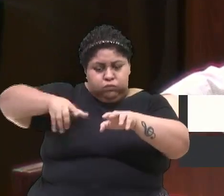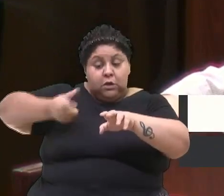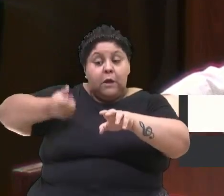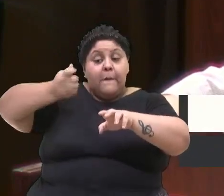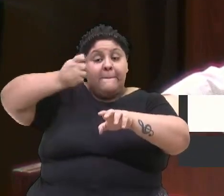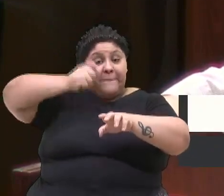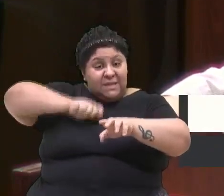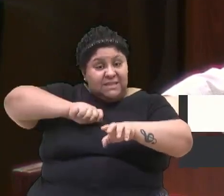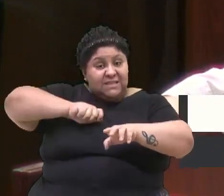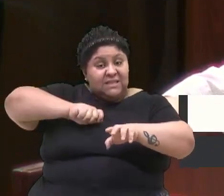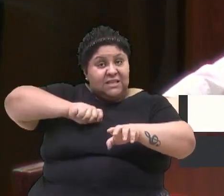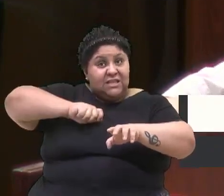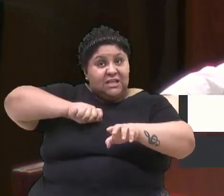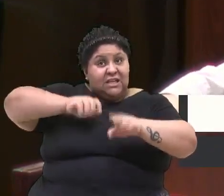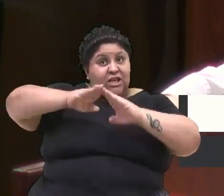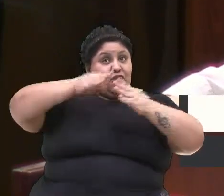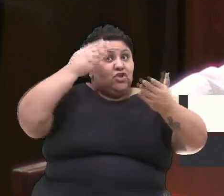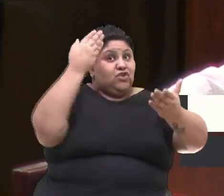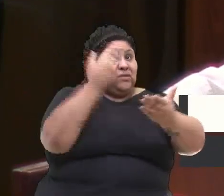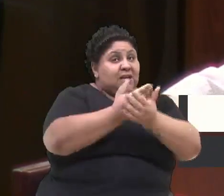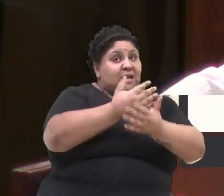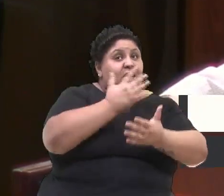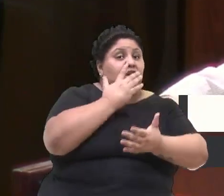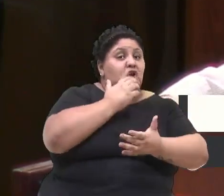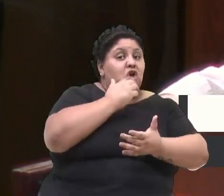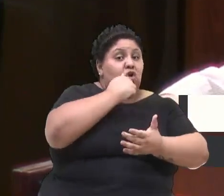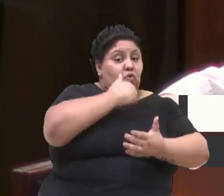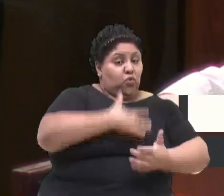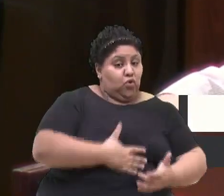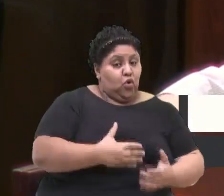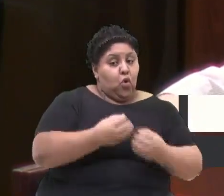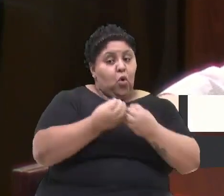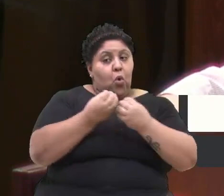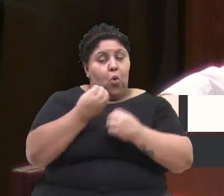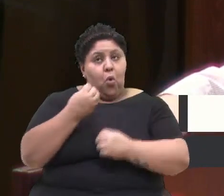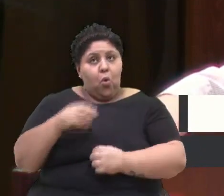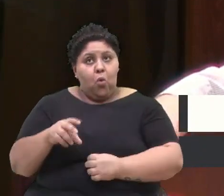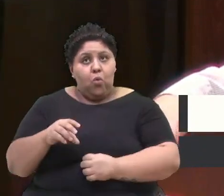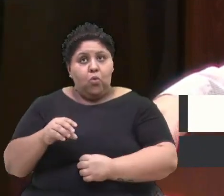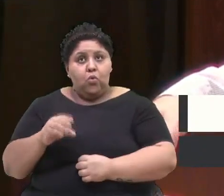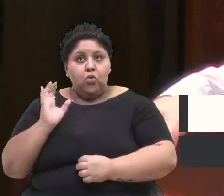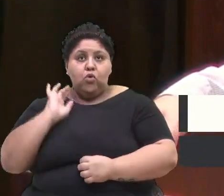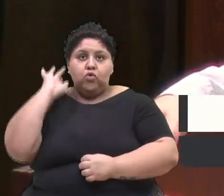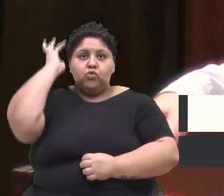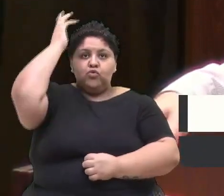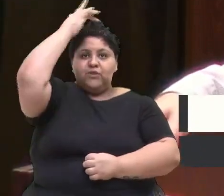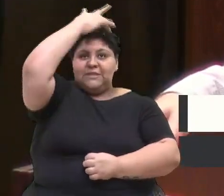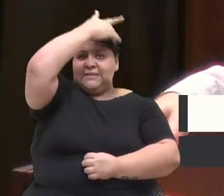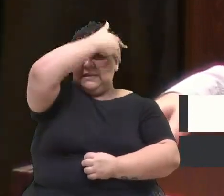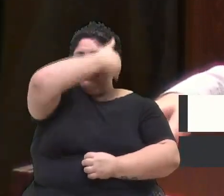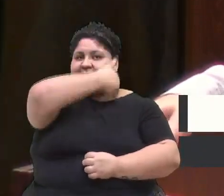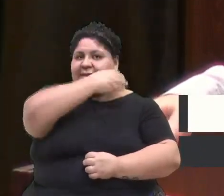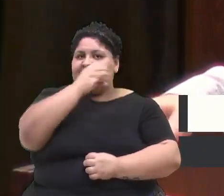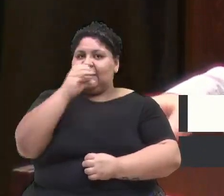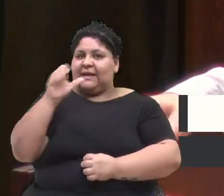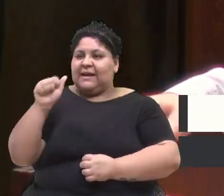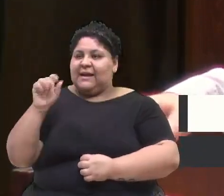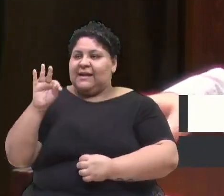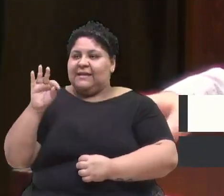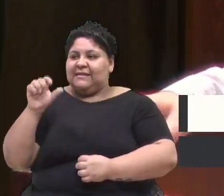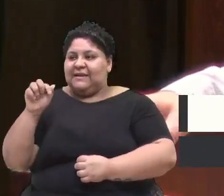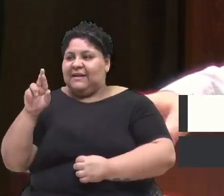vir estudar ou no Cristóvão de Mendonça ou no Santa Catarina. Então, aquela região ela carece de uma